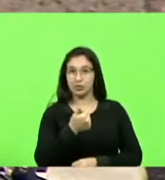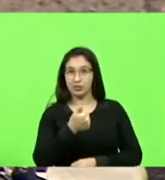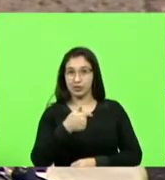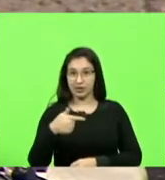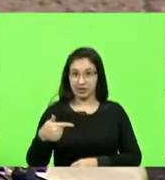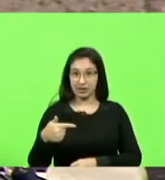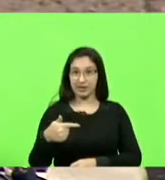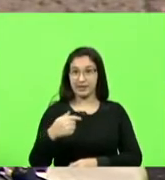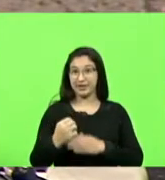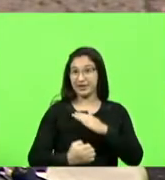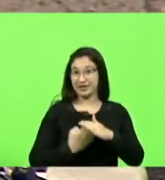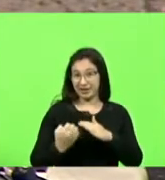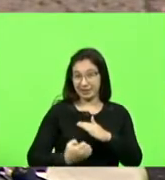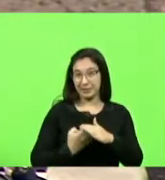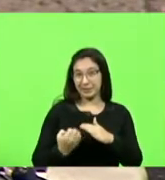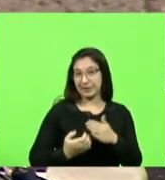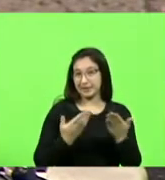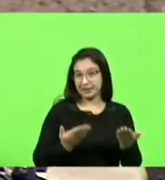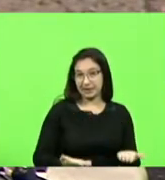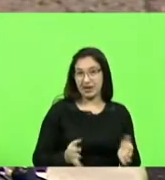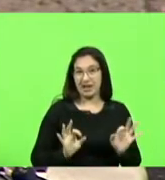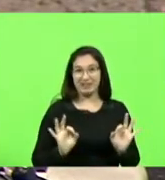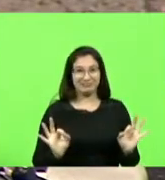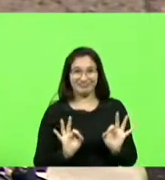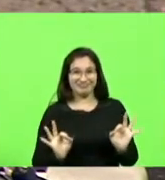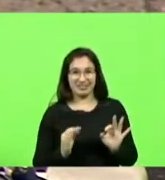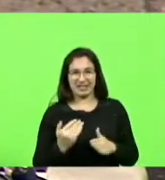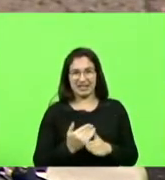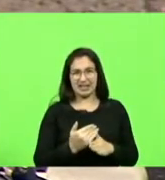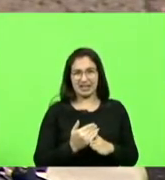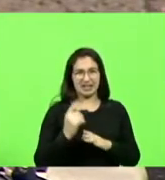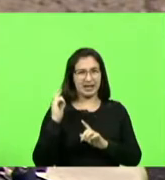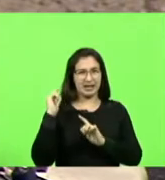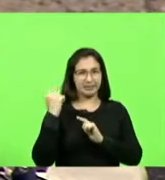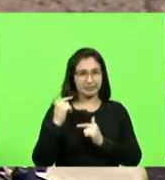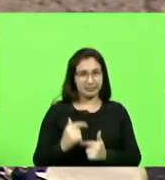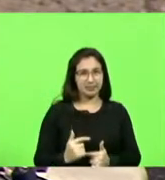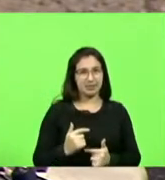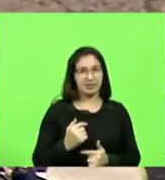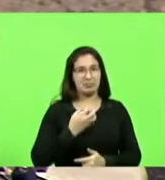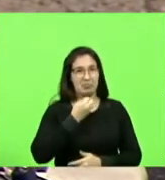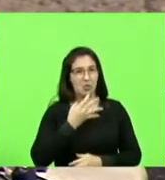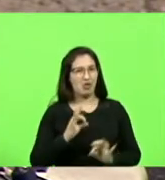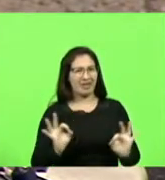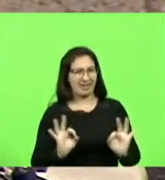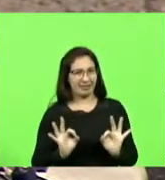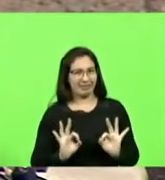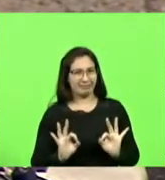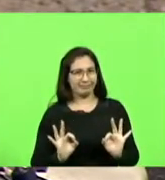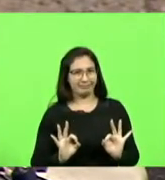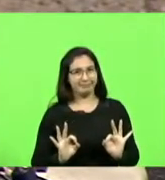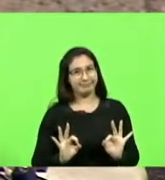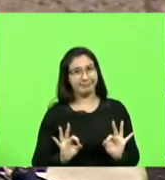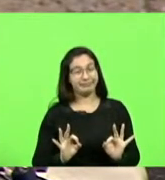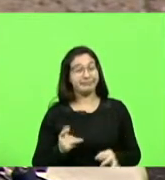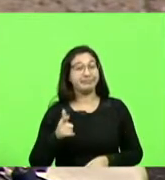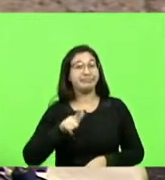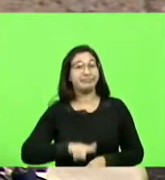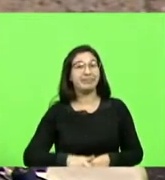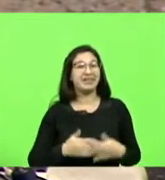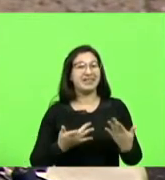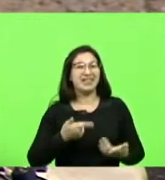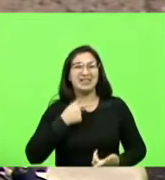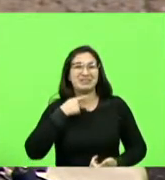uma empresa que não tinha um antepassado bom, muito menos com